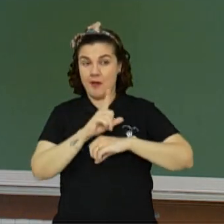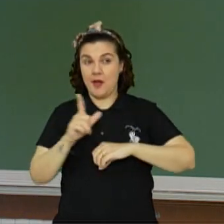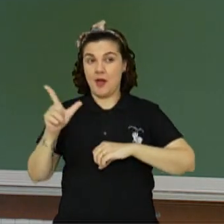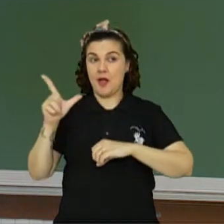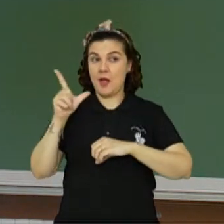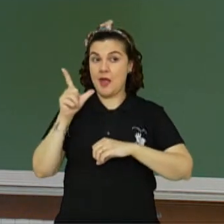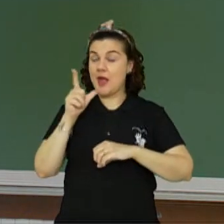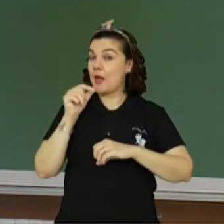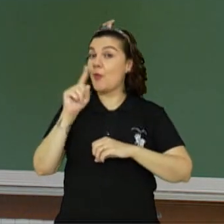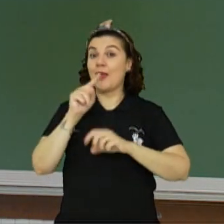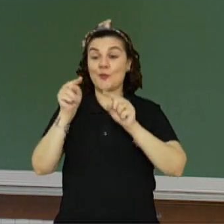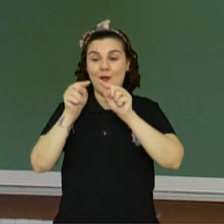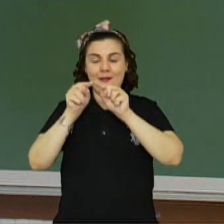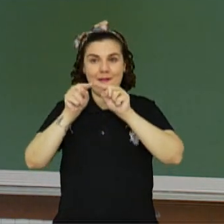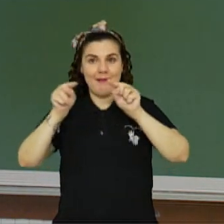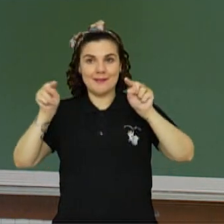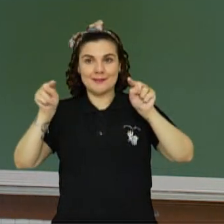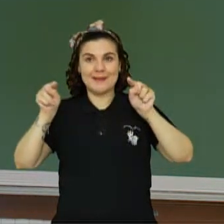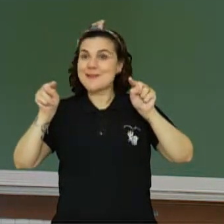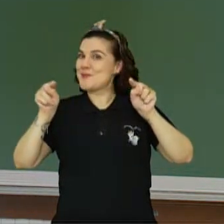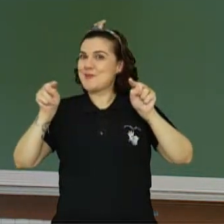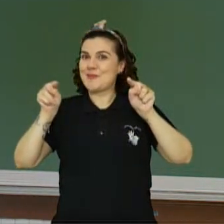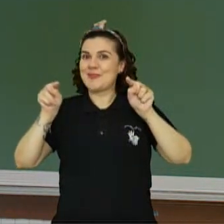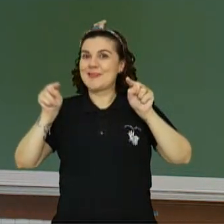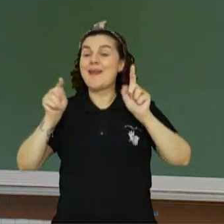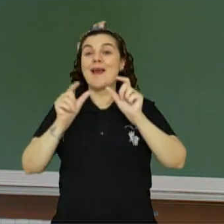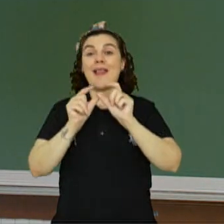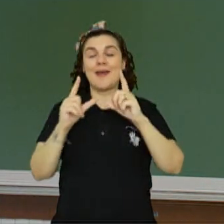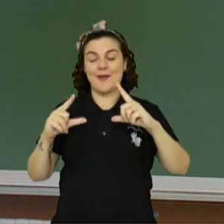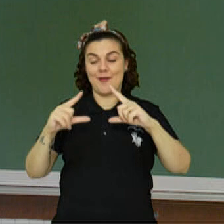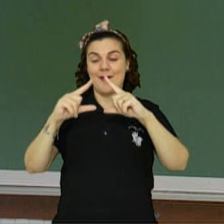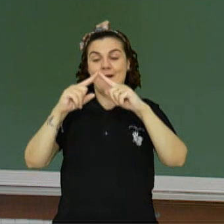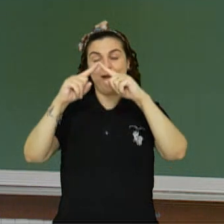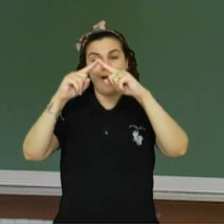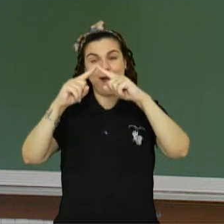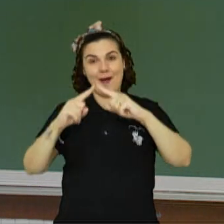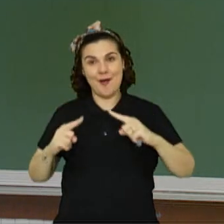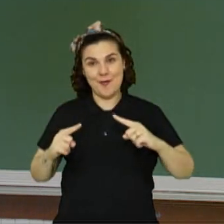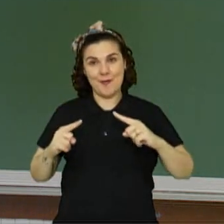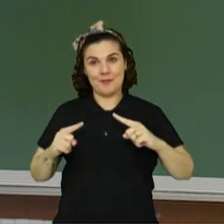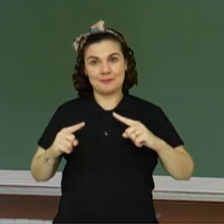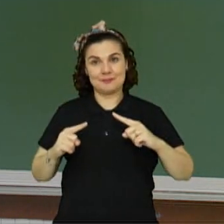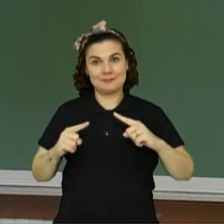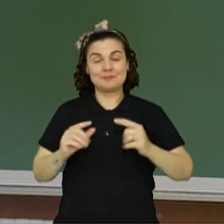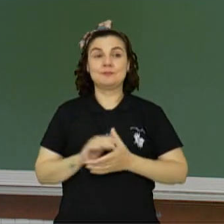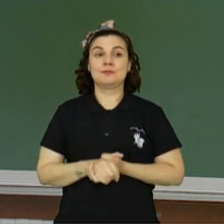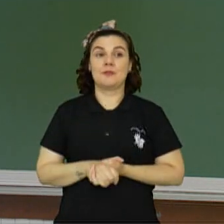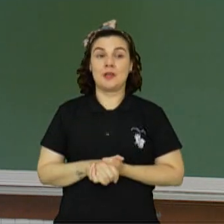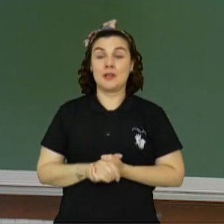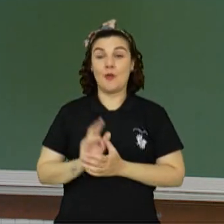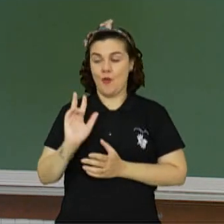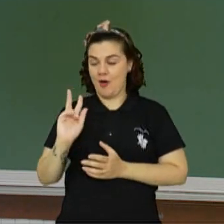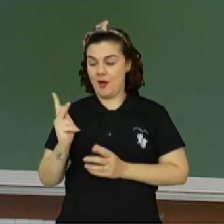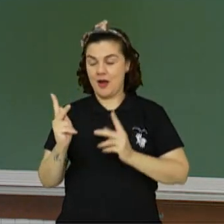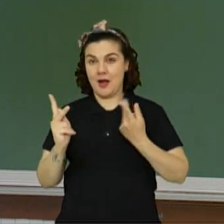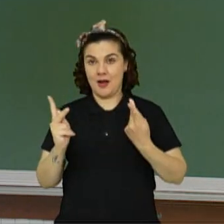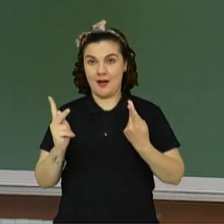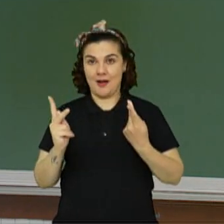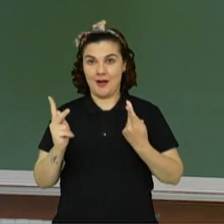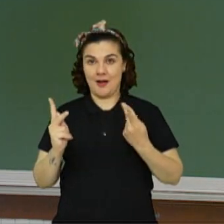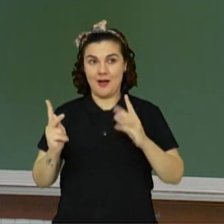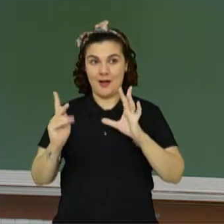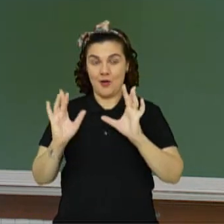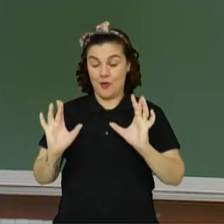uma molécula linear. O que é formado ali é uma molécula angular, onde os dois átomos de hidrogênio, ao